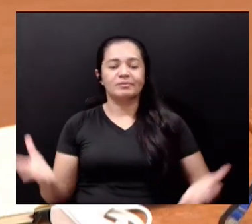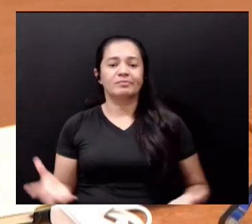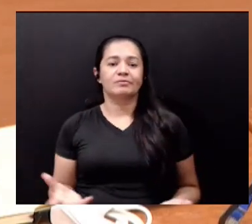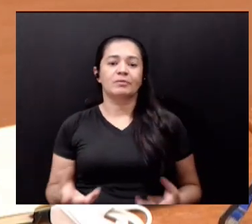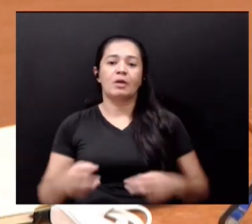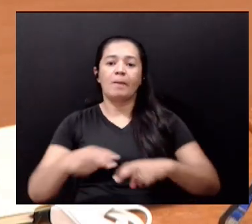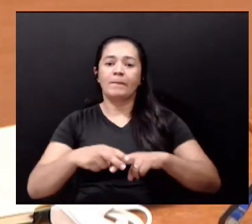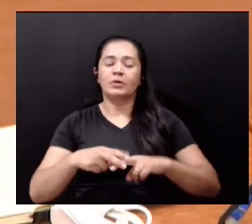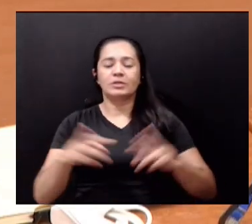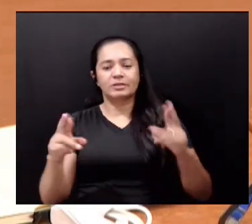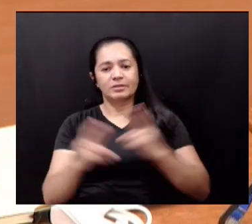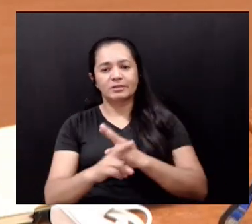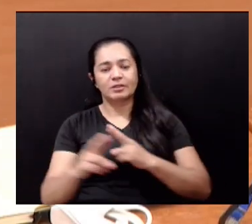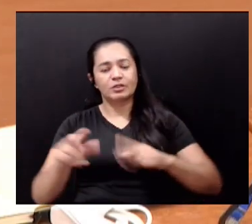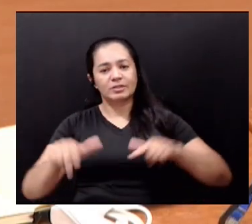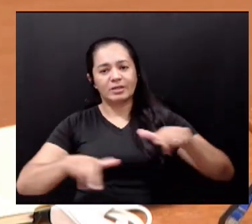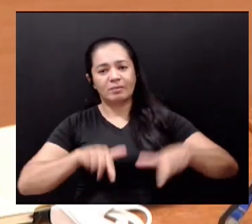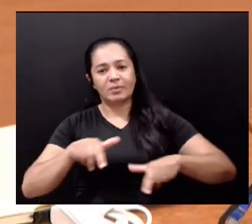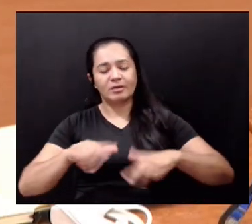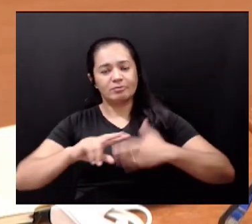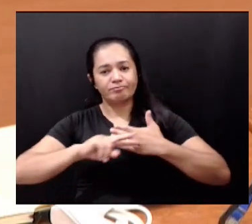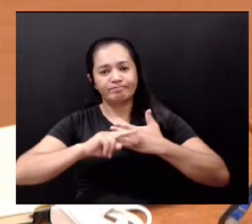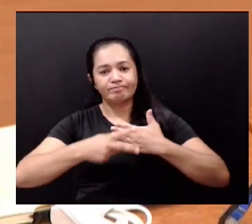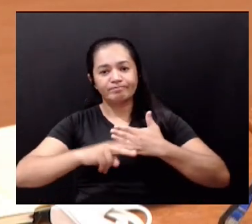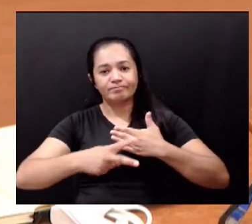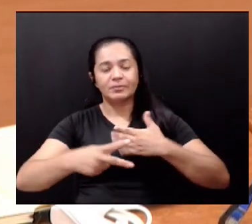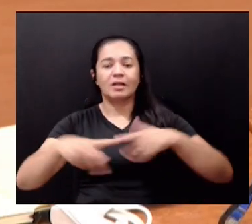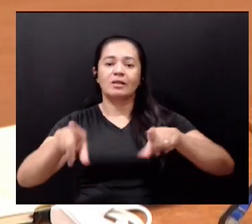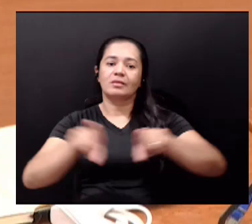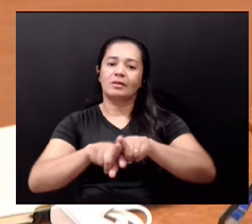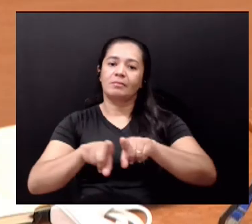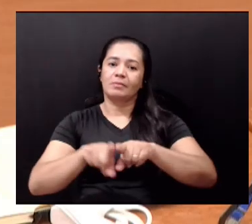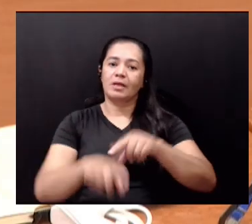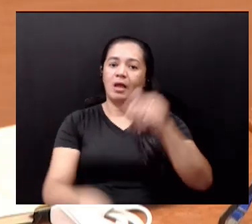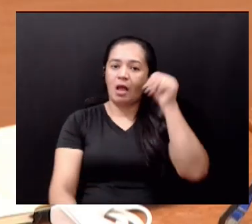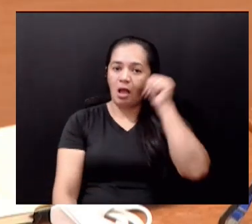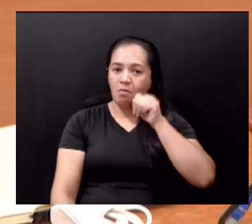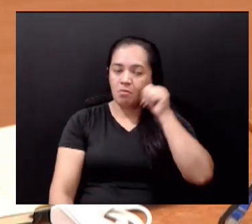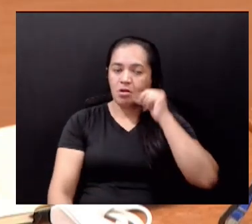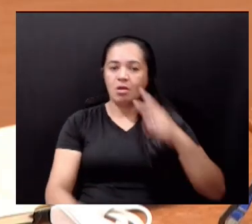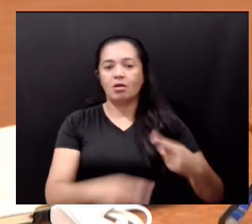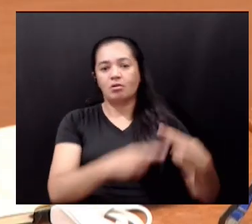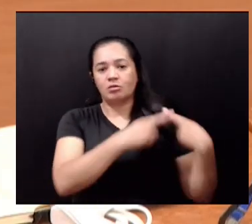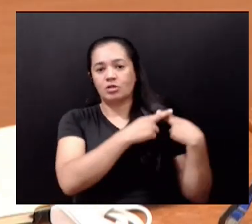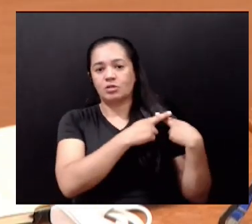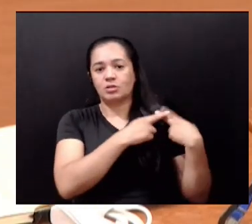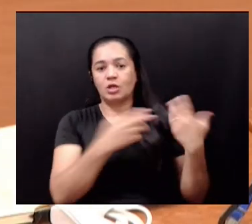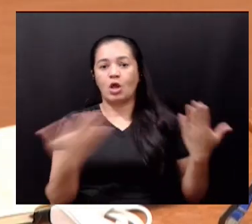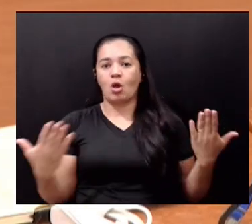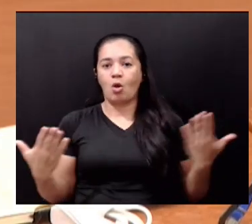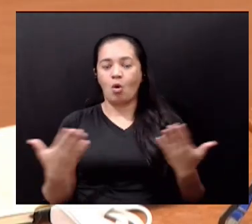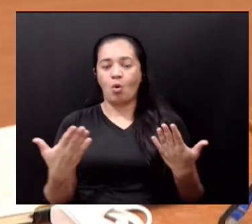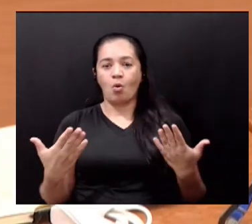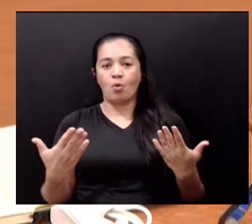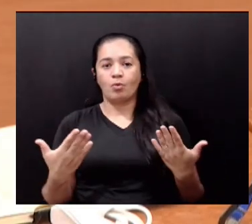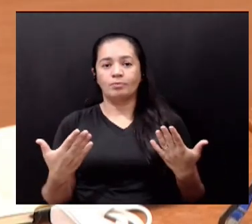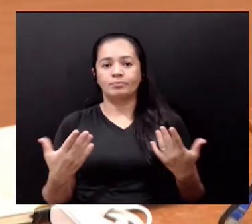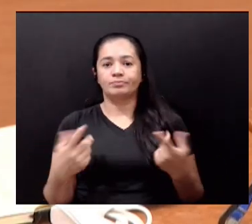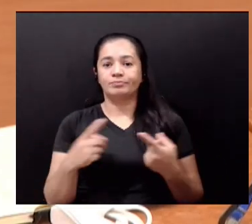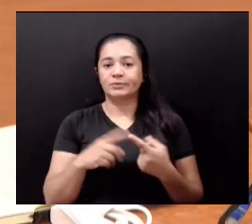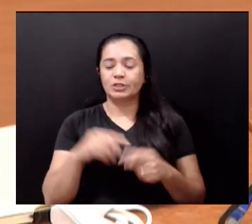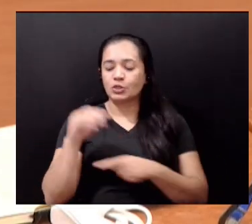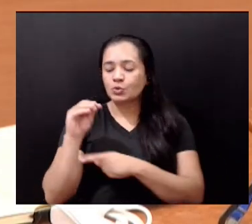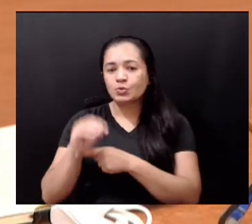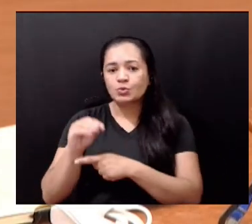trabalhistas. E a mulher, que além de ter a responsabilidade hoje, em sua maioria, de sustentar as casas, porque